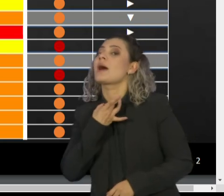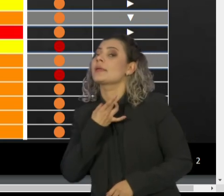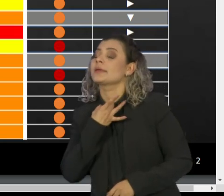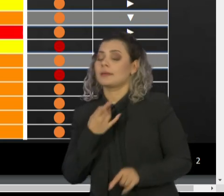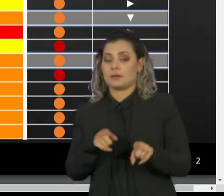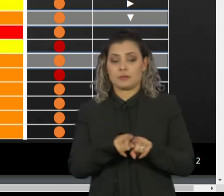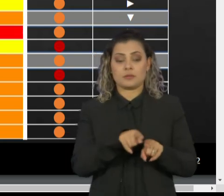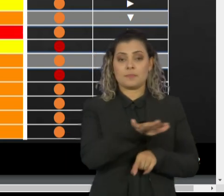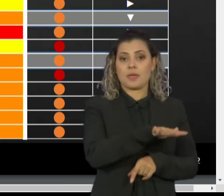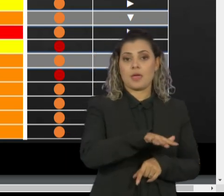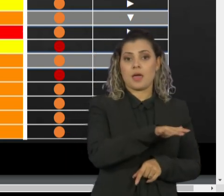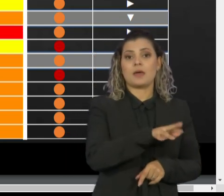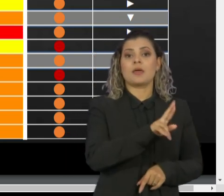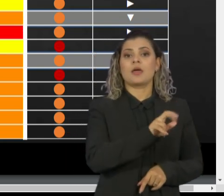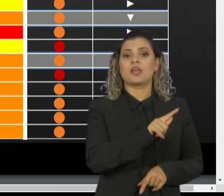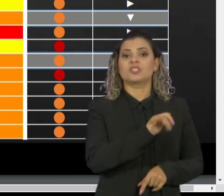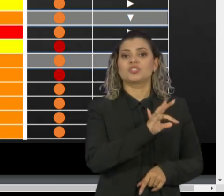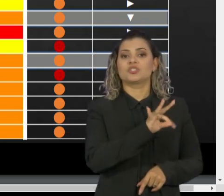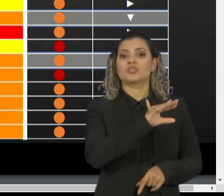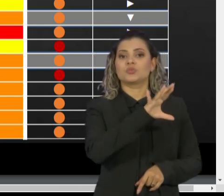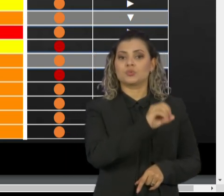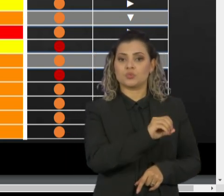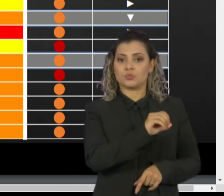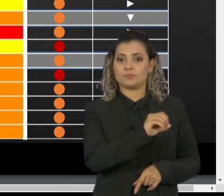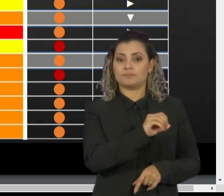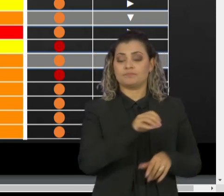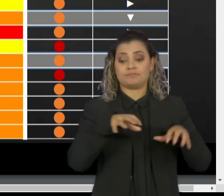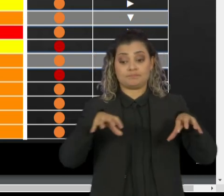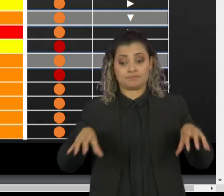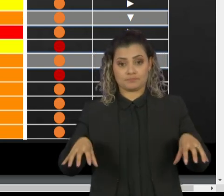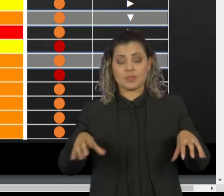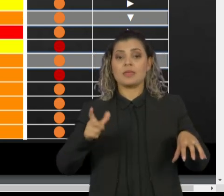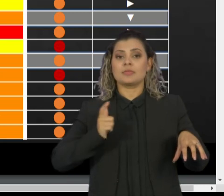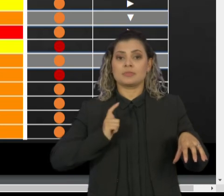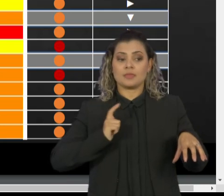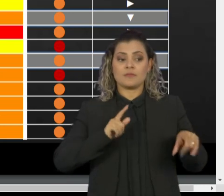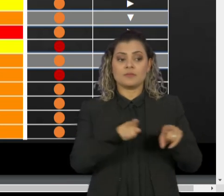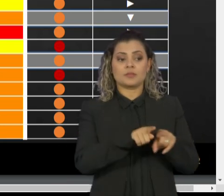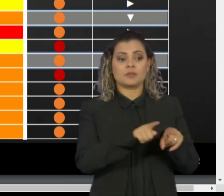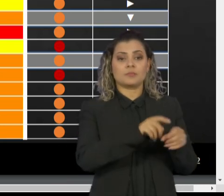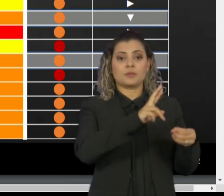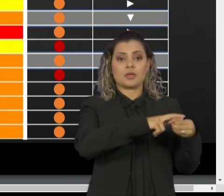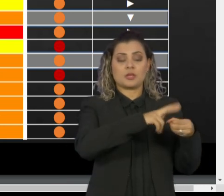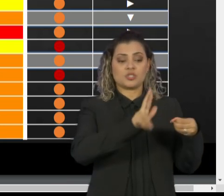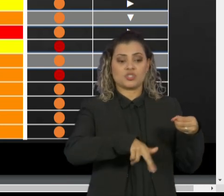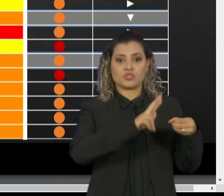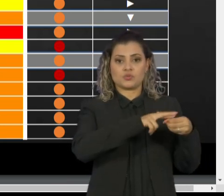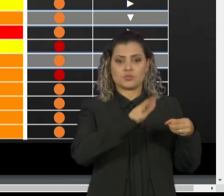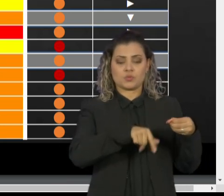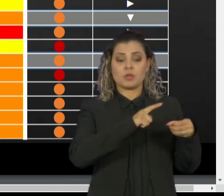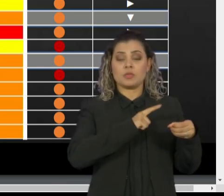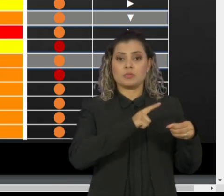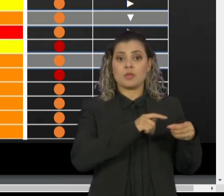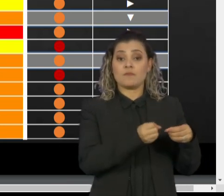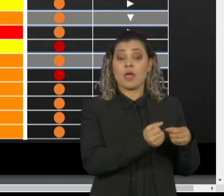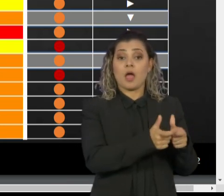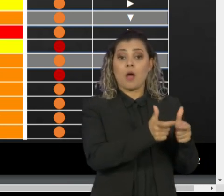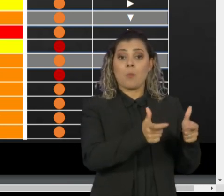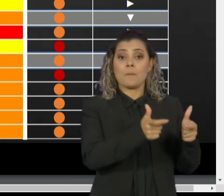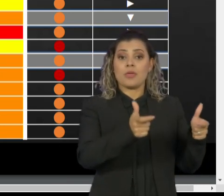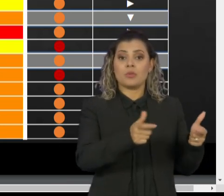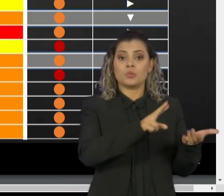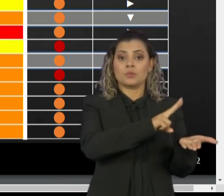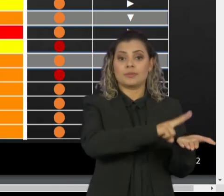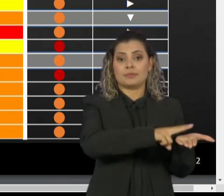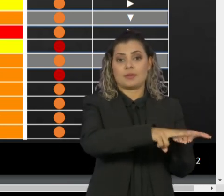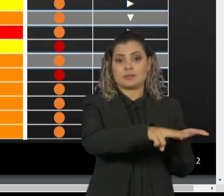de Registro, teve um aumento de internações significativo. Ou seja, na